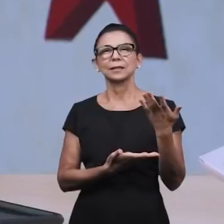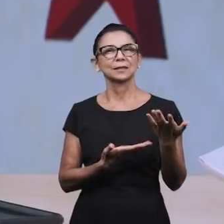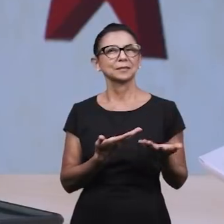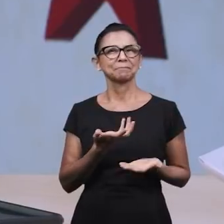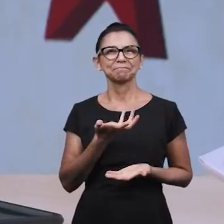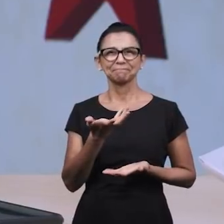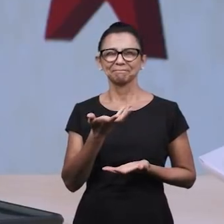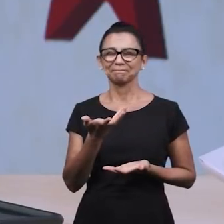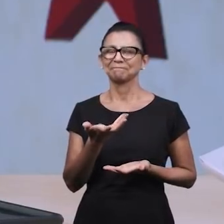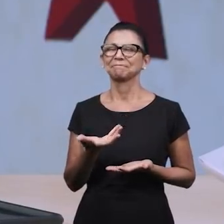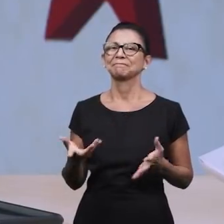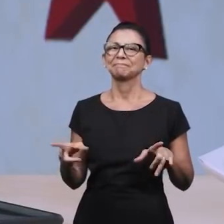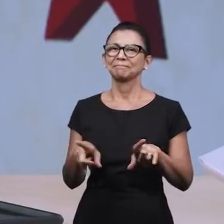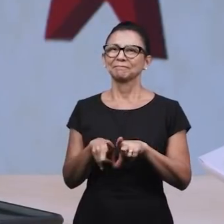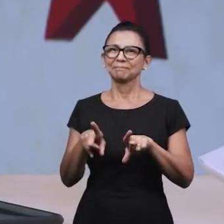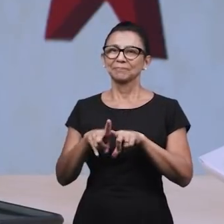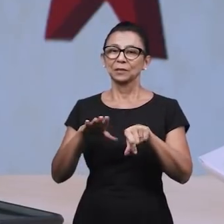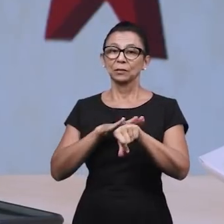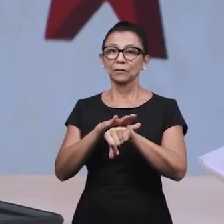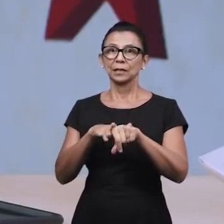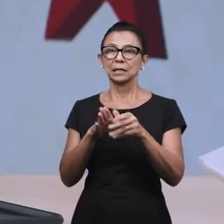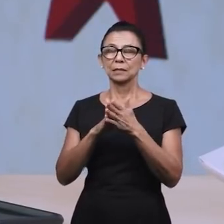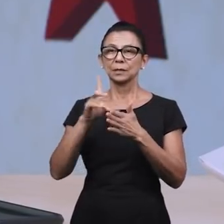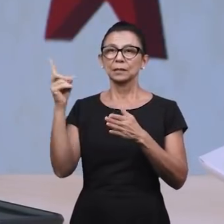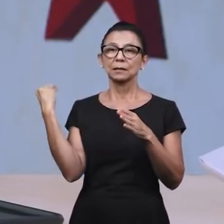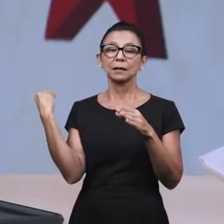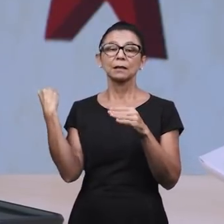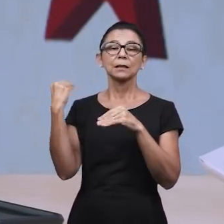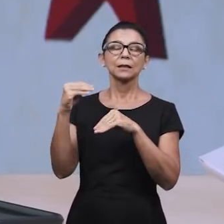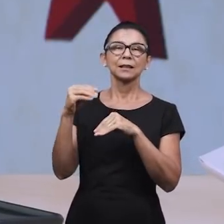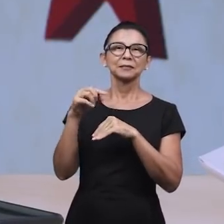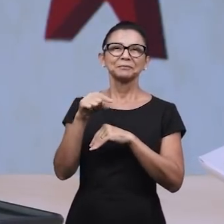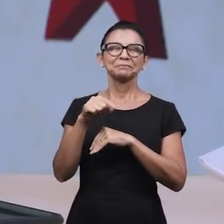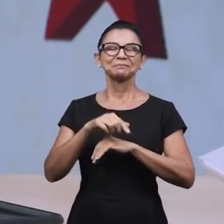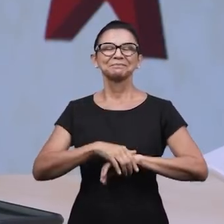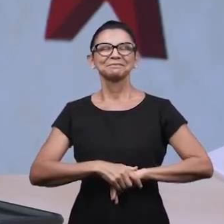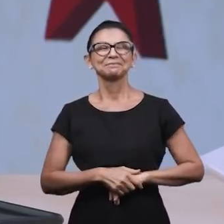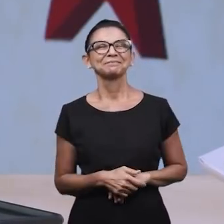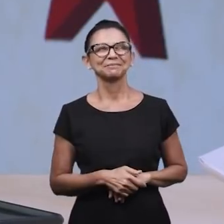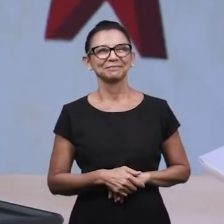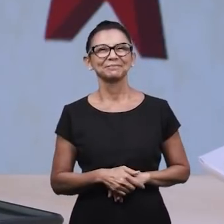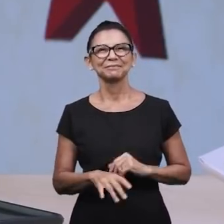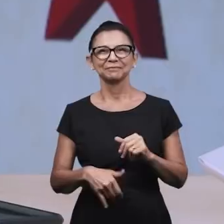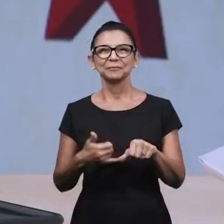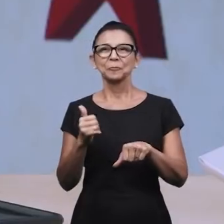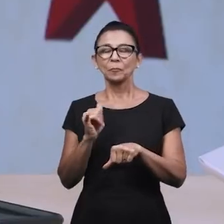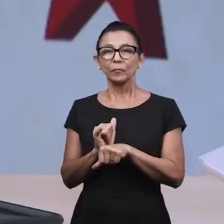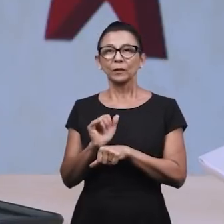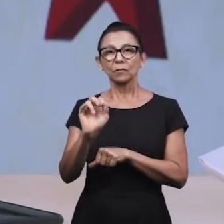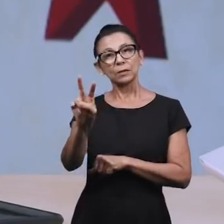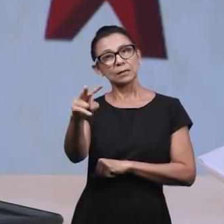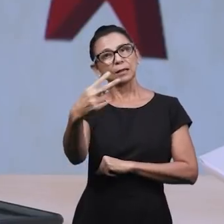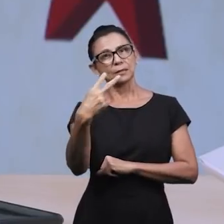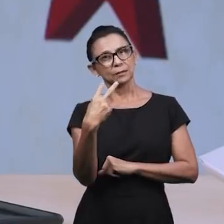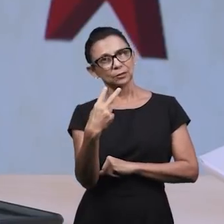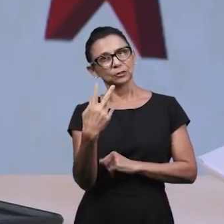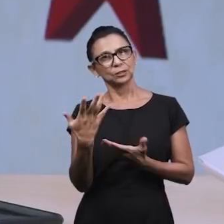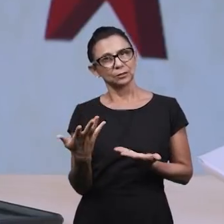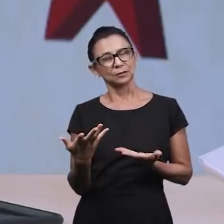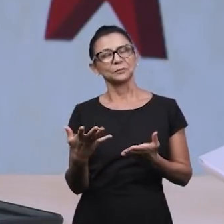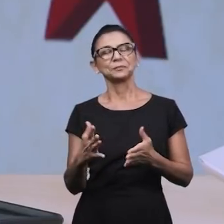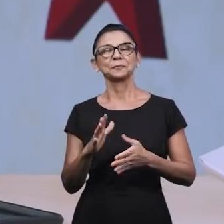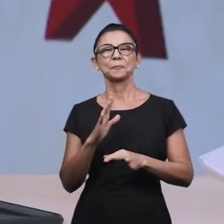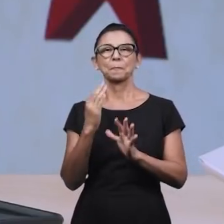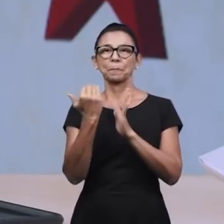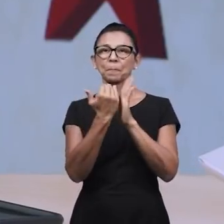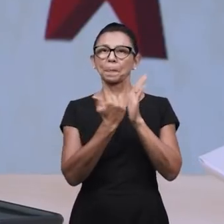programa Conversas Bíblicas também está lá. É uma alegria ter você conosco agora, ouvindo ou assistindo a esse